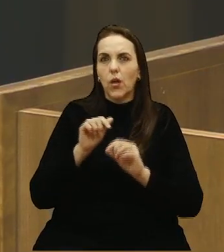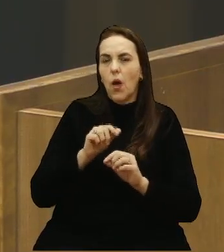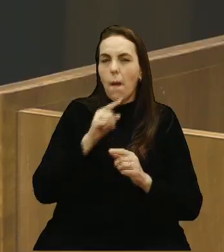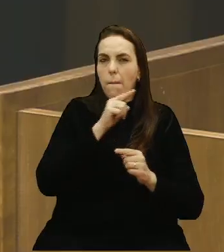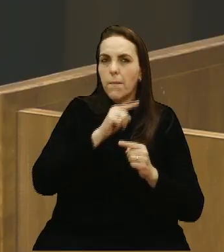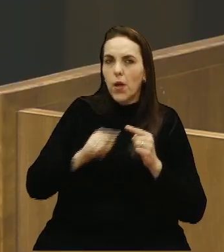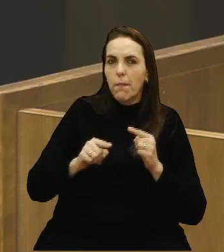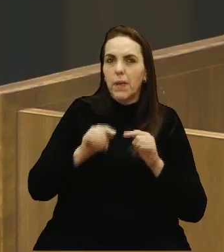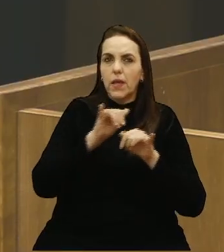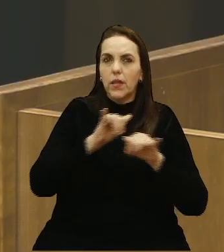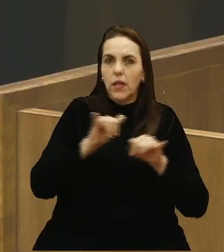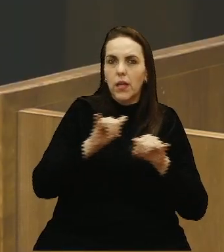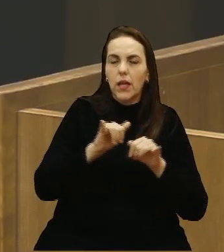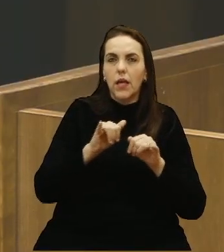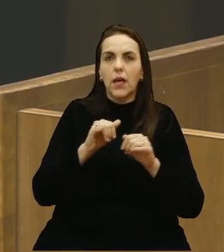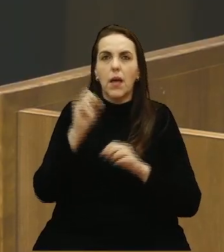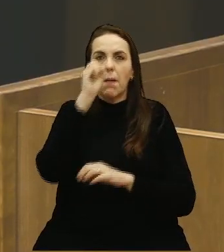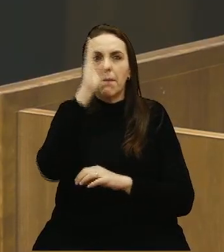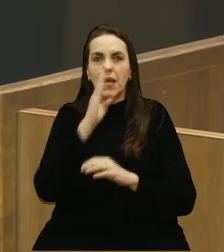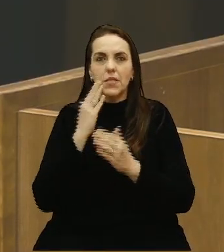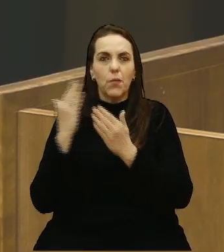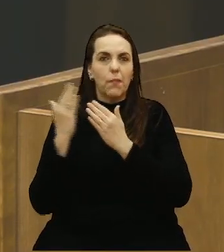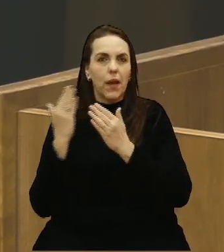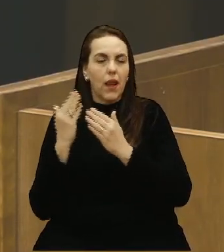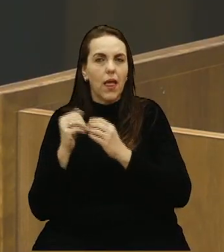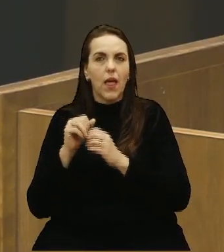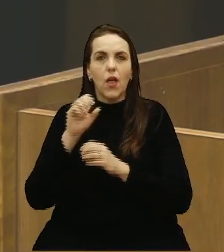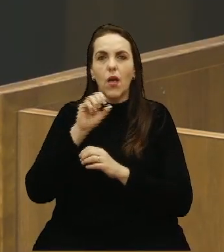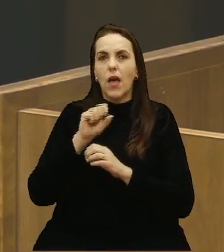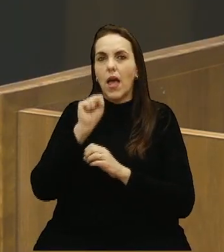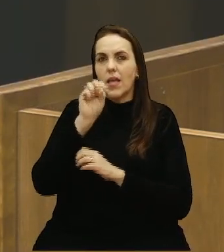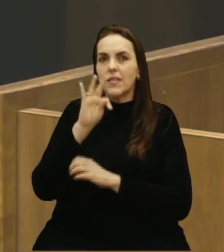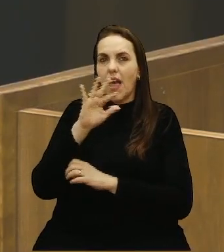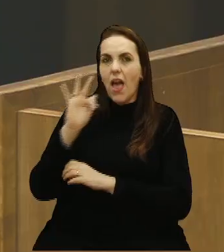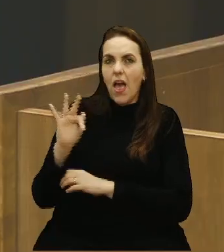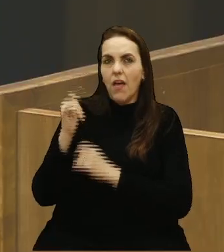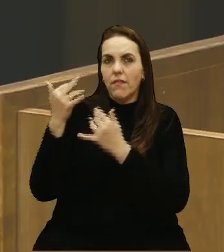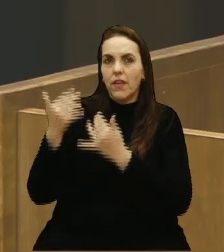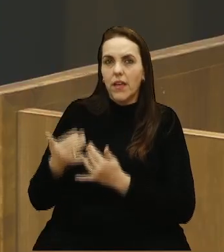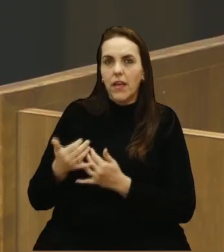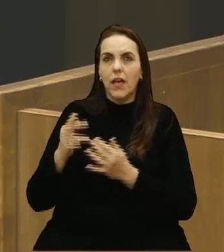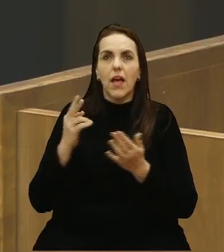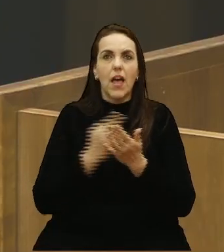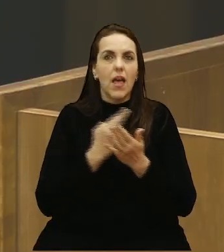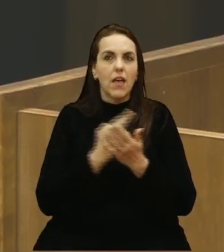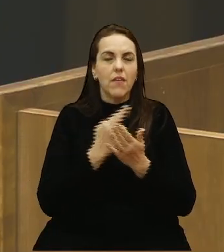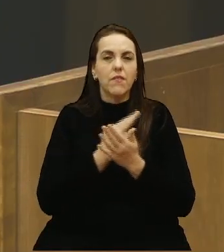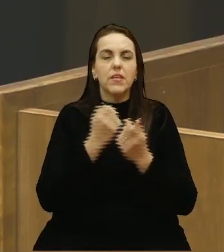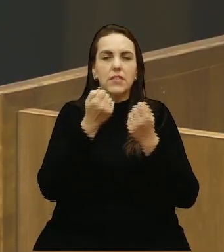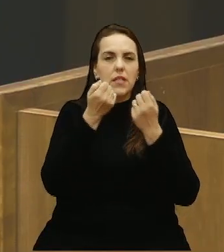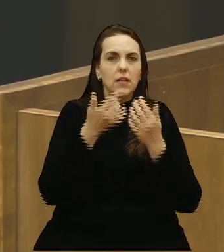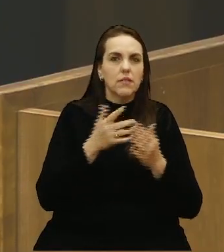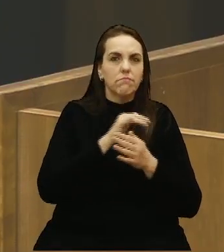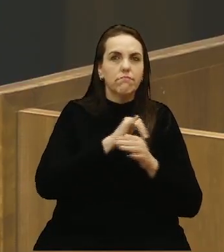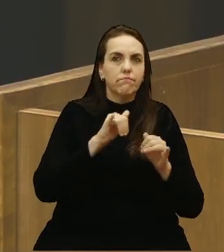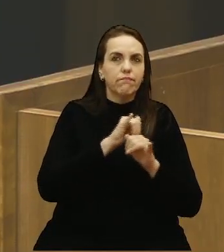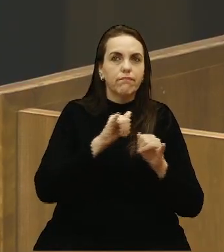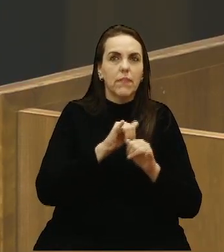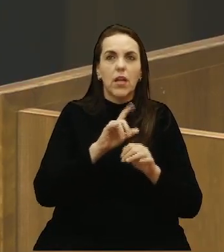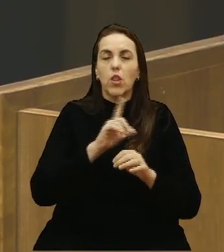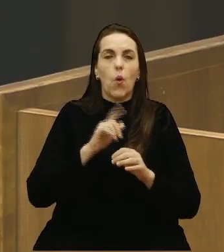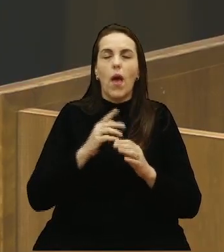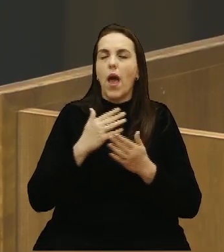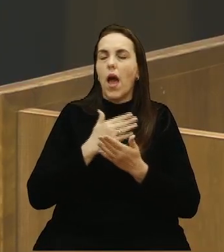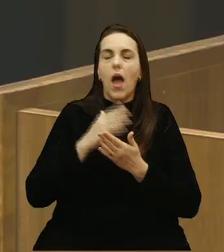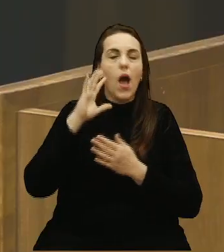Brasil Paralelo de fazer um documentário sobre o STF, proibindo a revista Oeste de postar tal coisa, e a gente vai vendo aos poucos. Então nada é do dia para a